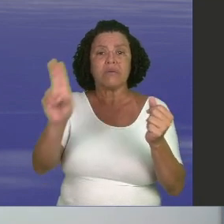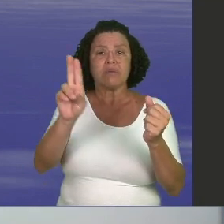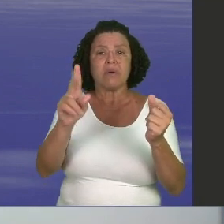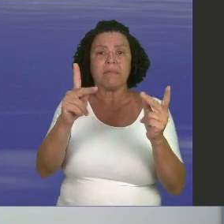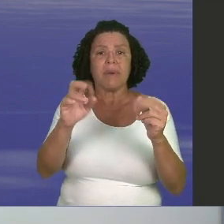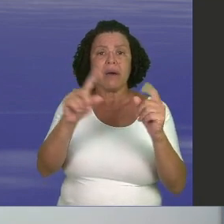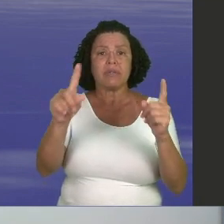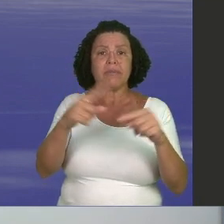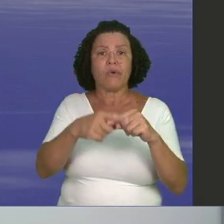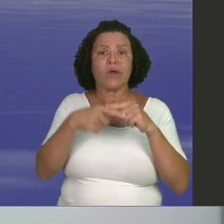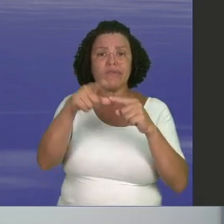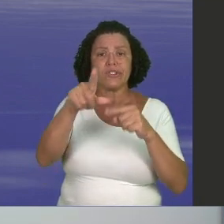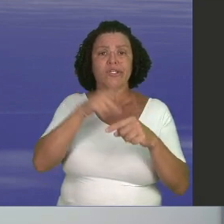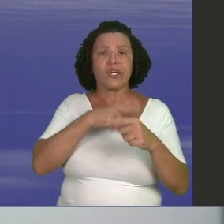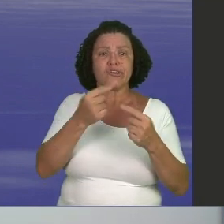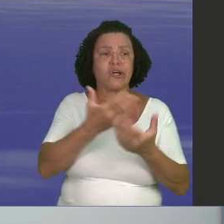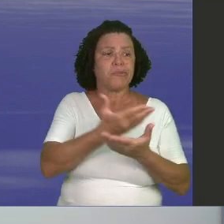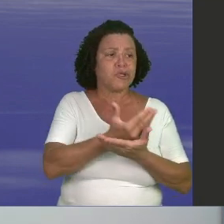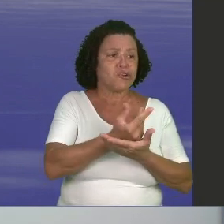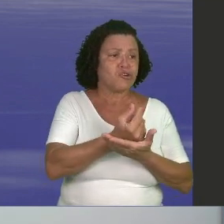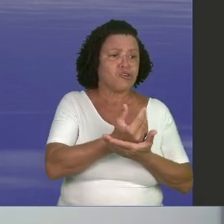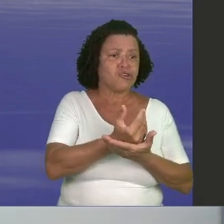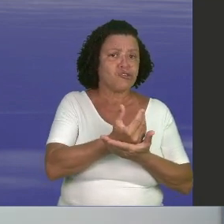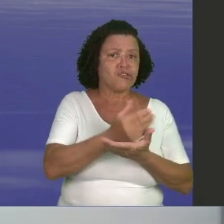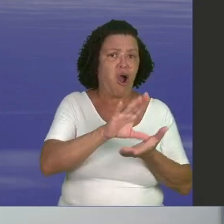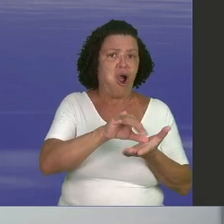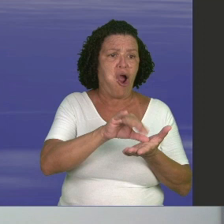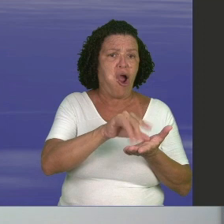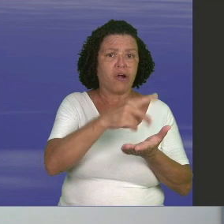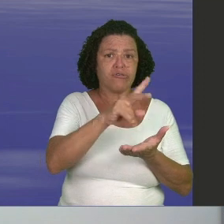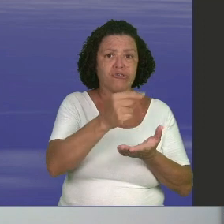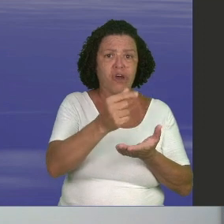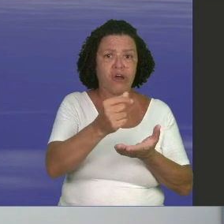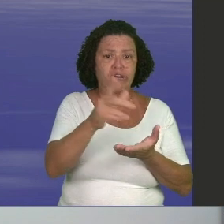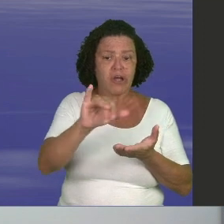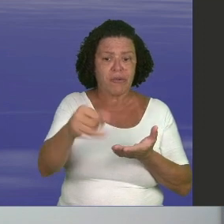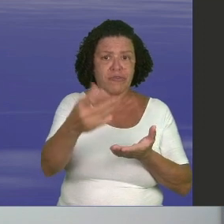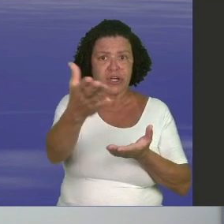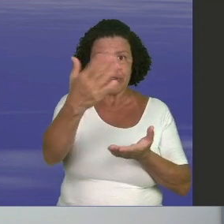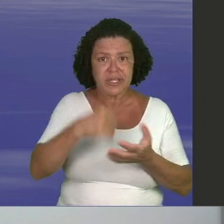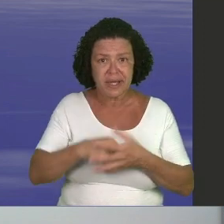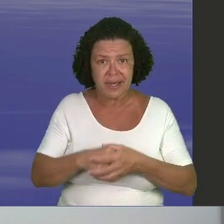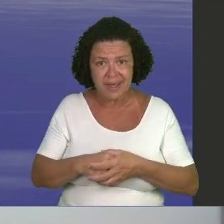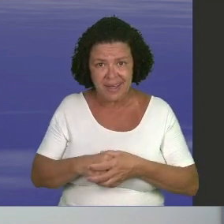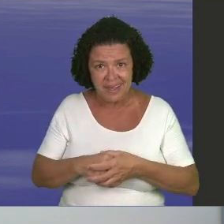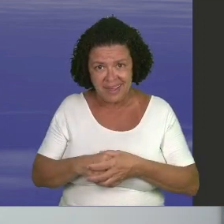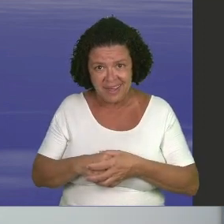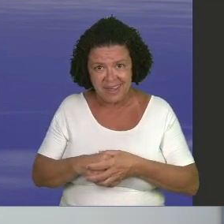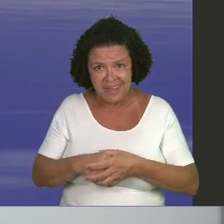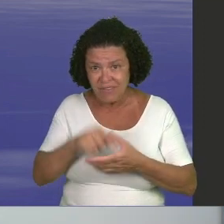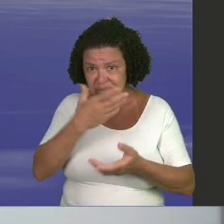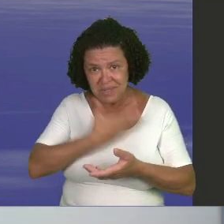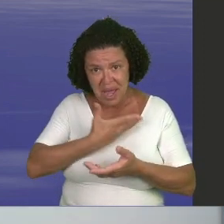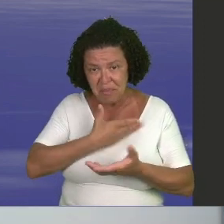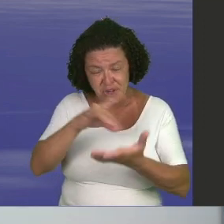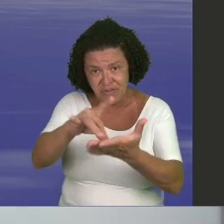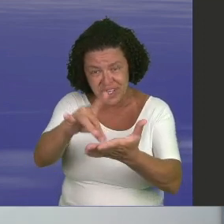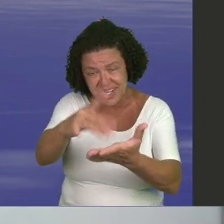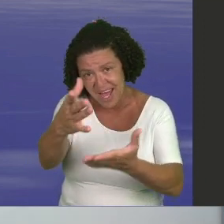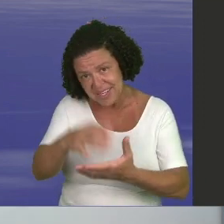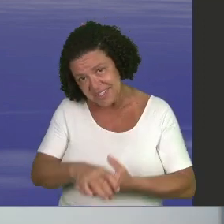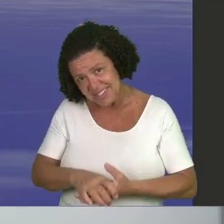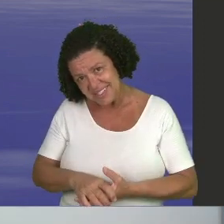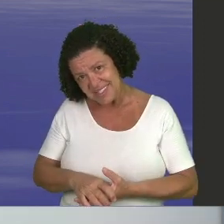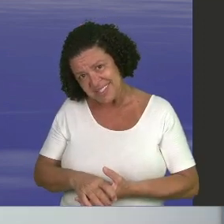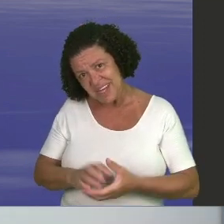paz porque está todo mundo querendo roubar a sua fortuna, se aproveitar de você. Você não tem amigos sinceros. Às